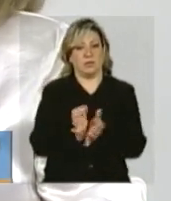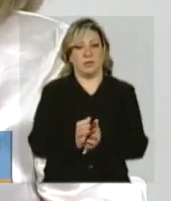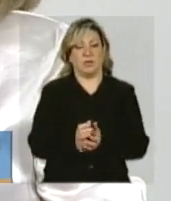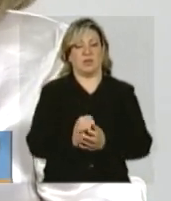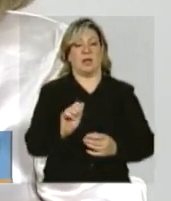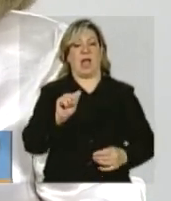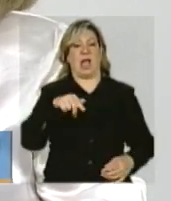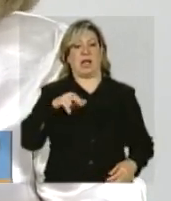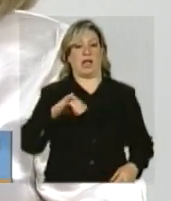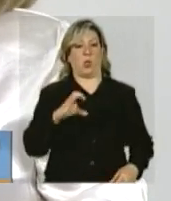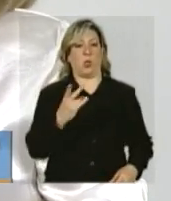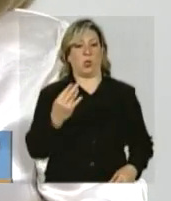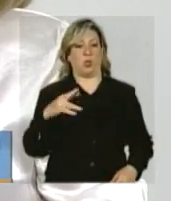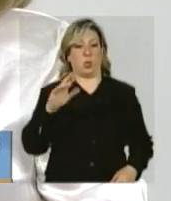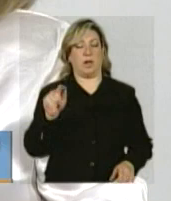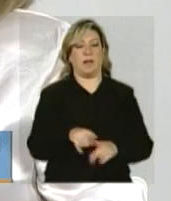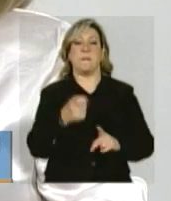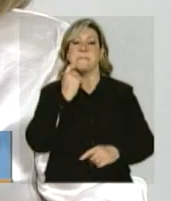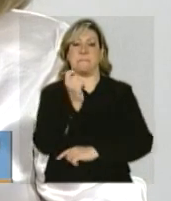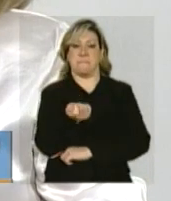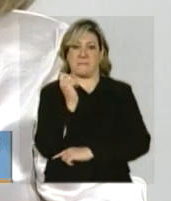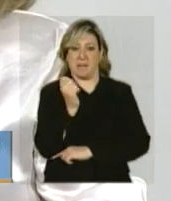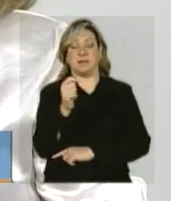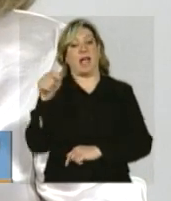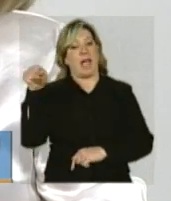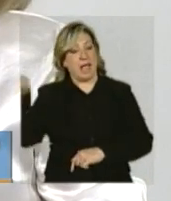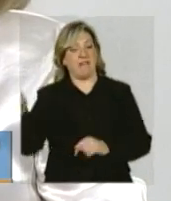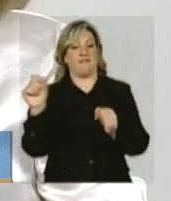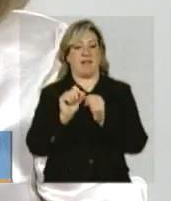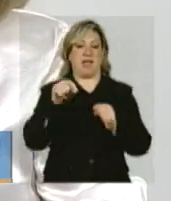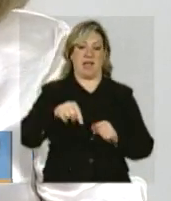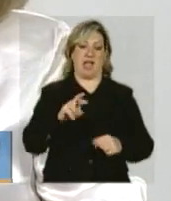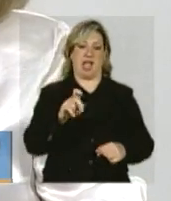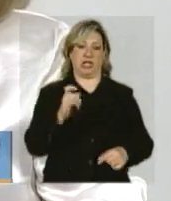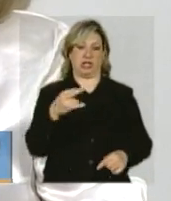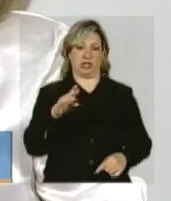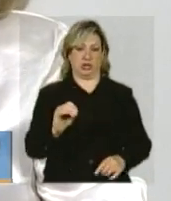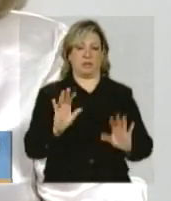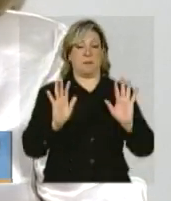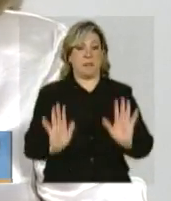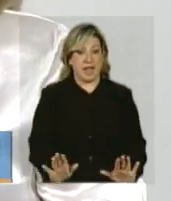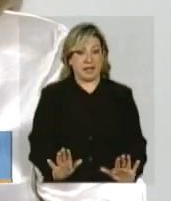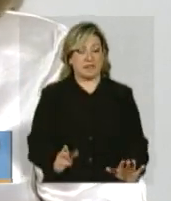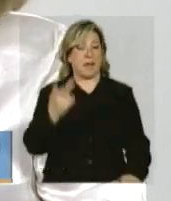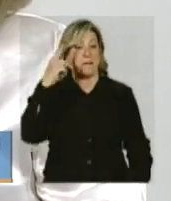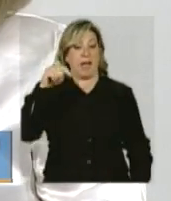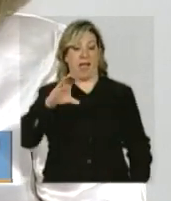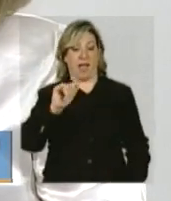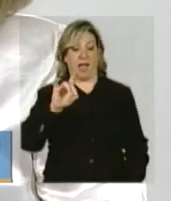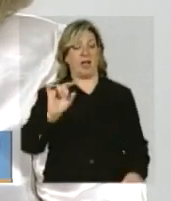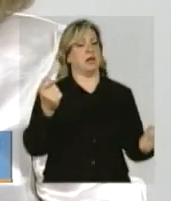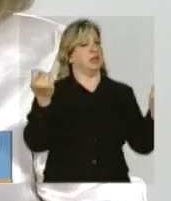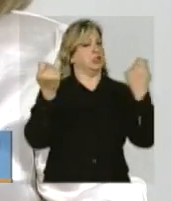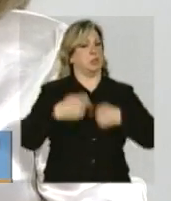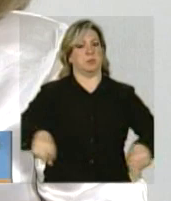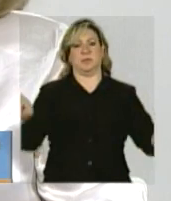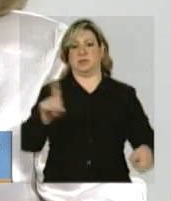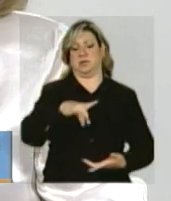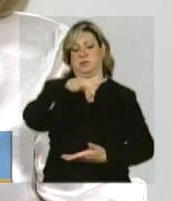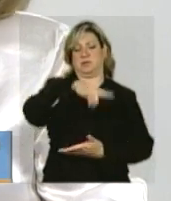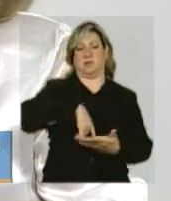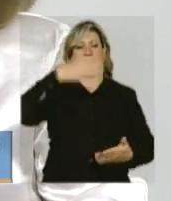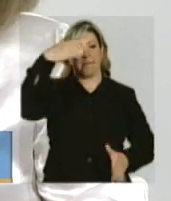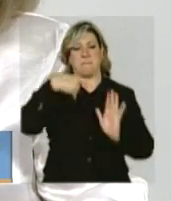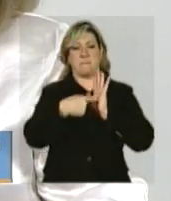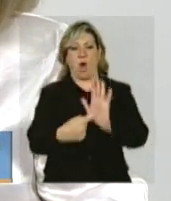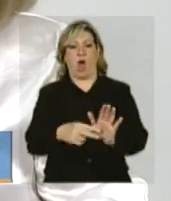outros benefícios que tem oriundas desse ministério. Mas para efeitos de cadastramento não é necessário, basta que